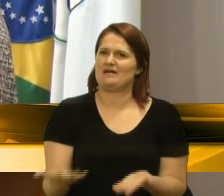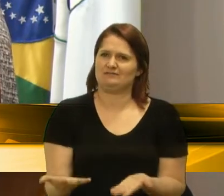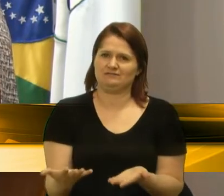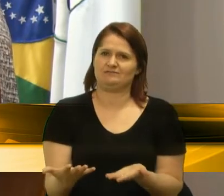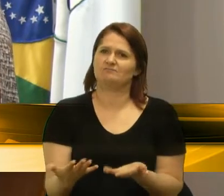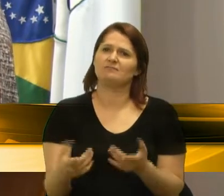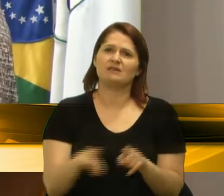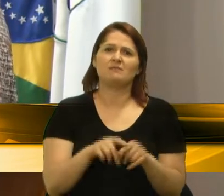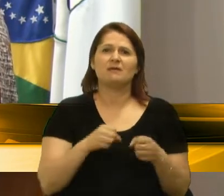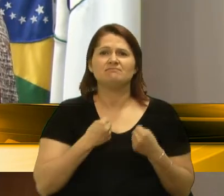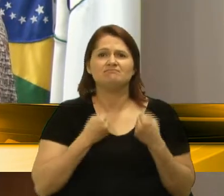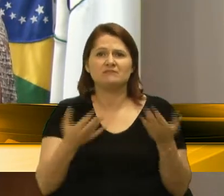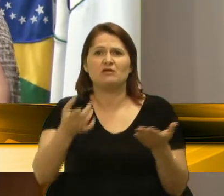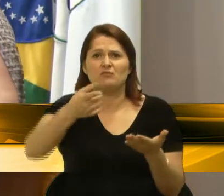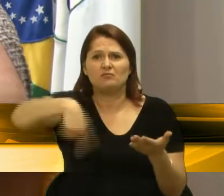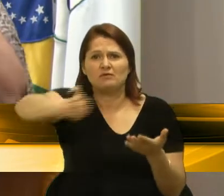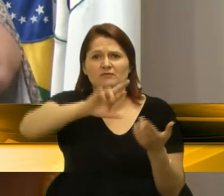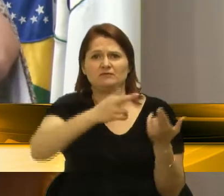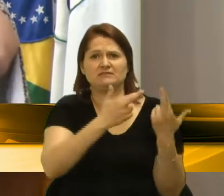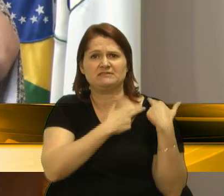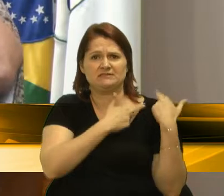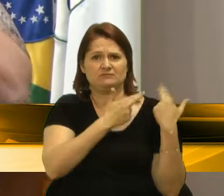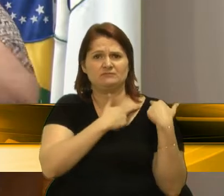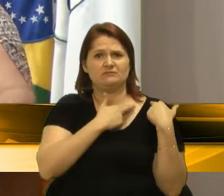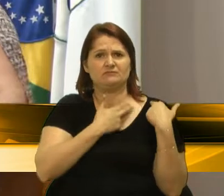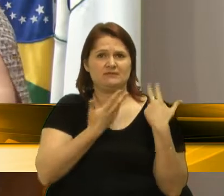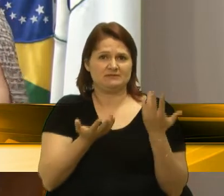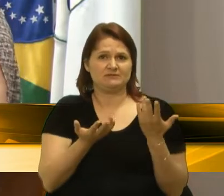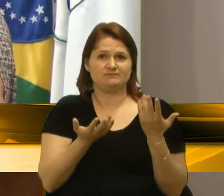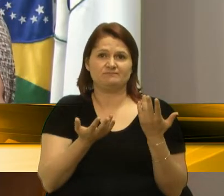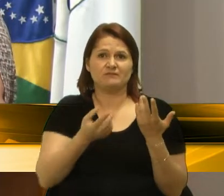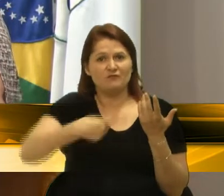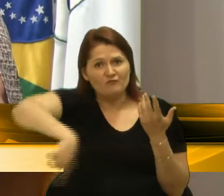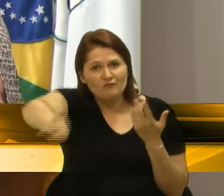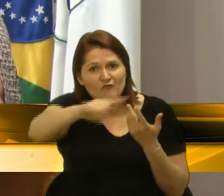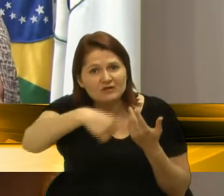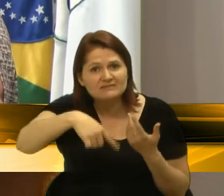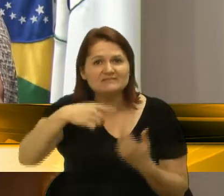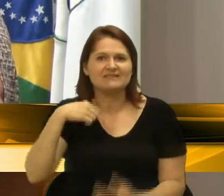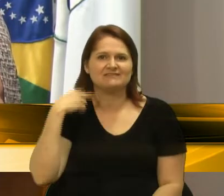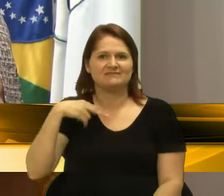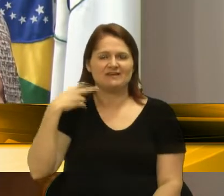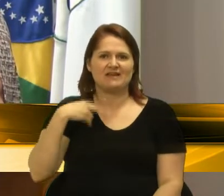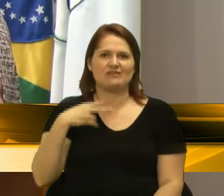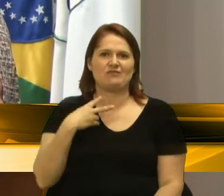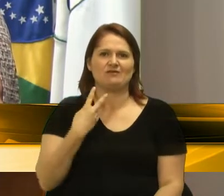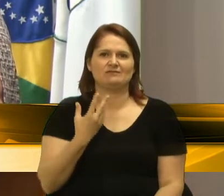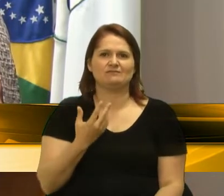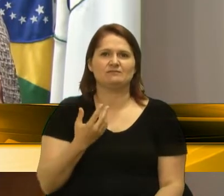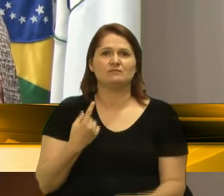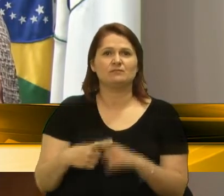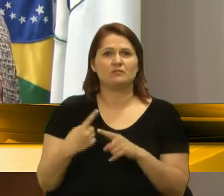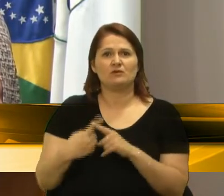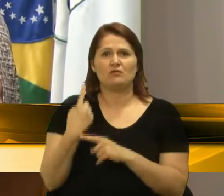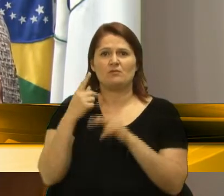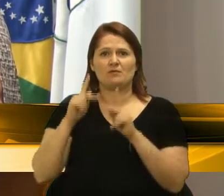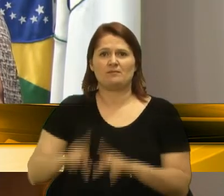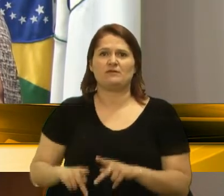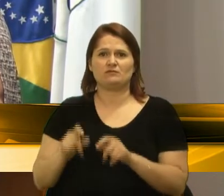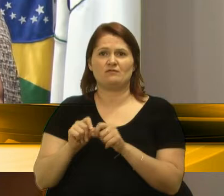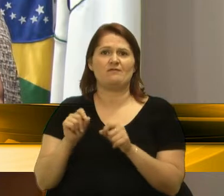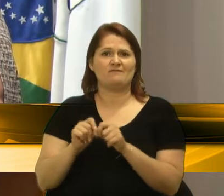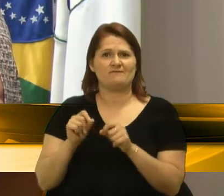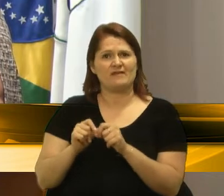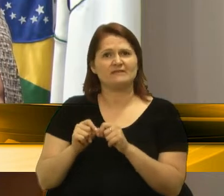de vocês, senhores, a decisão de um ato seu, considerado muito